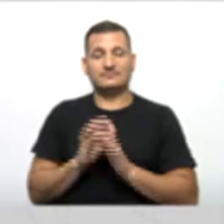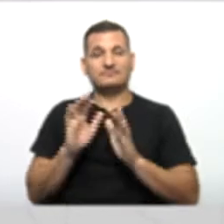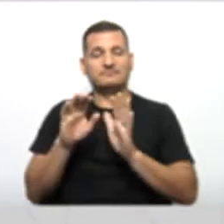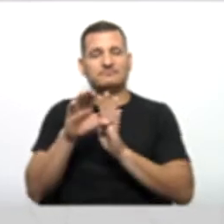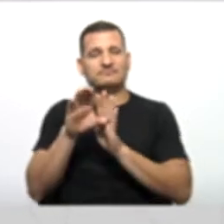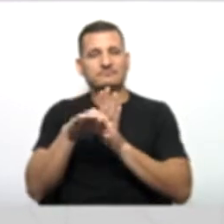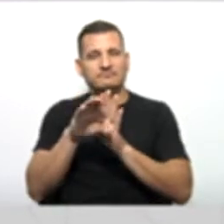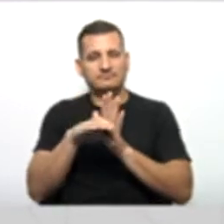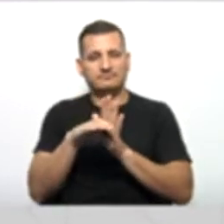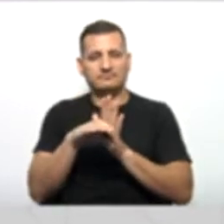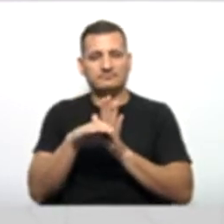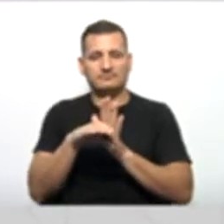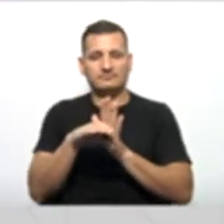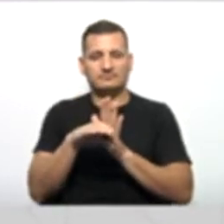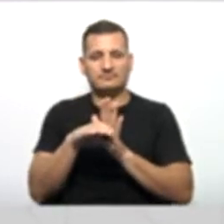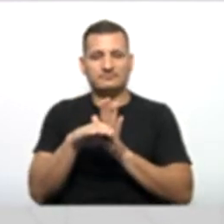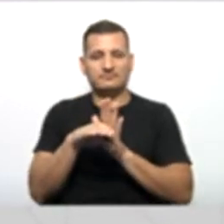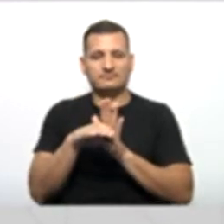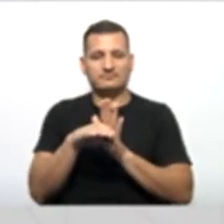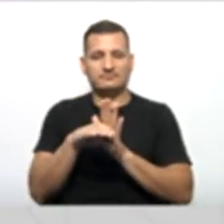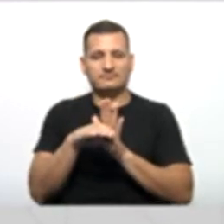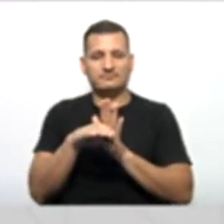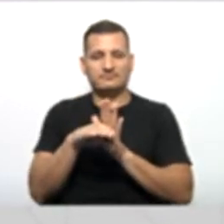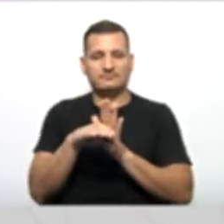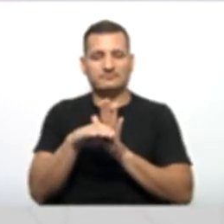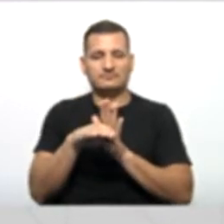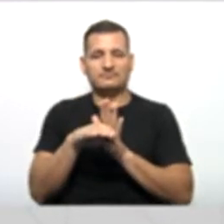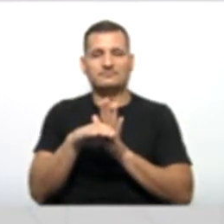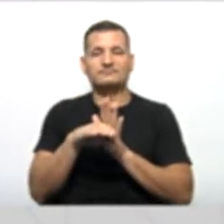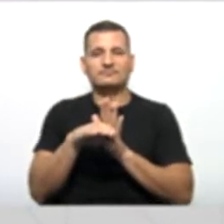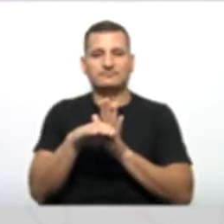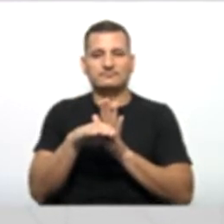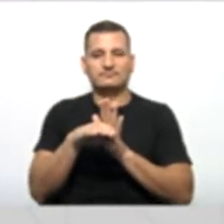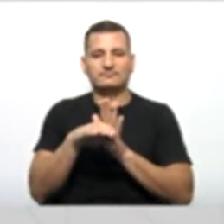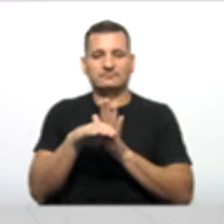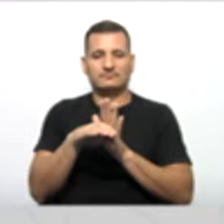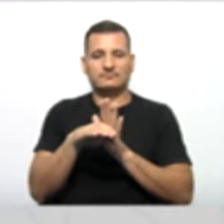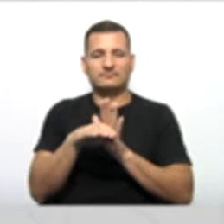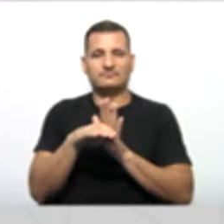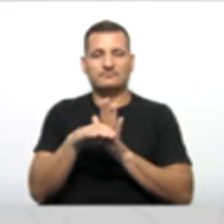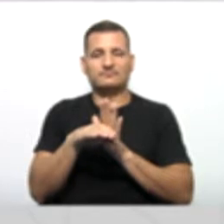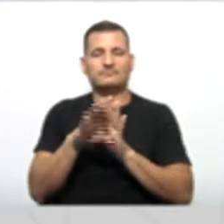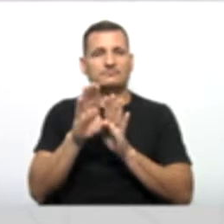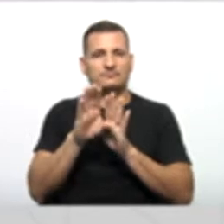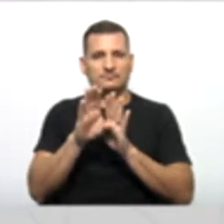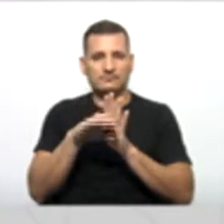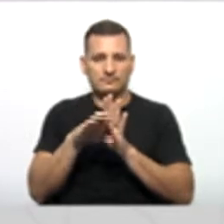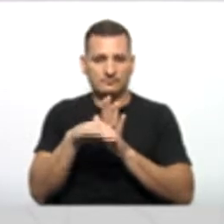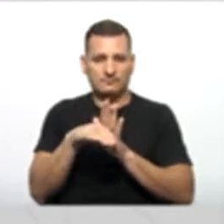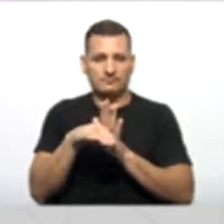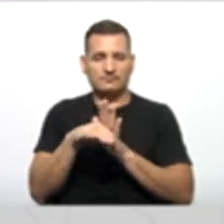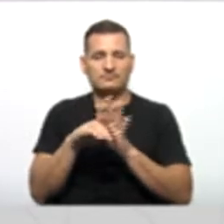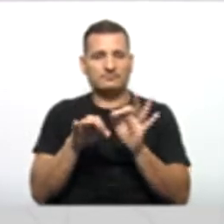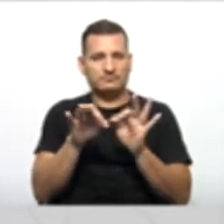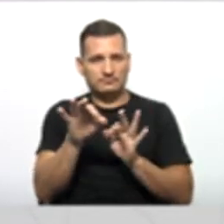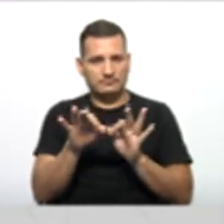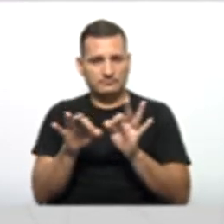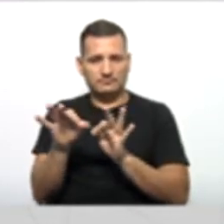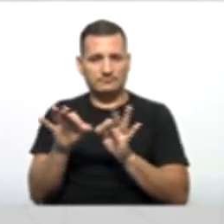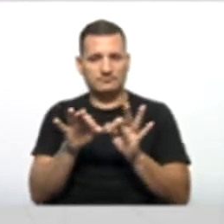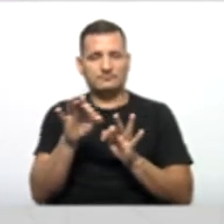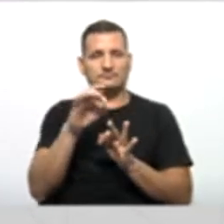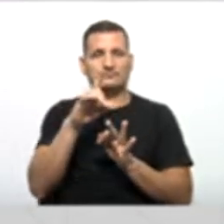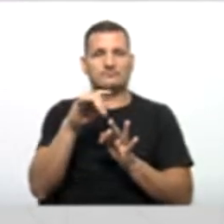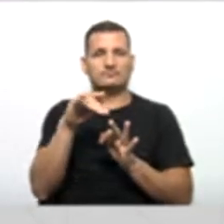conceitos é linguagem de consulta estruturada né com os conceitos de modelagem de dados e aplicações práticas